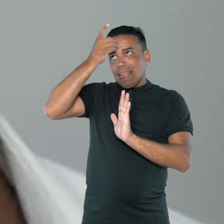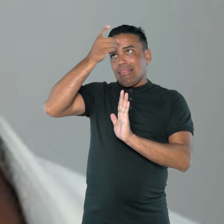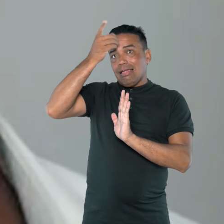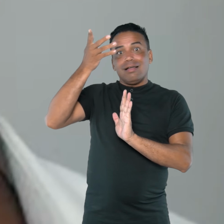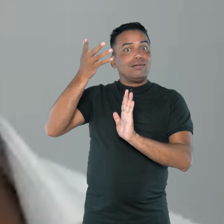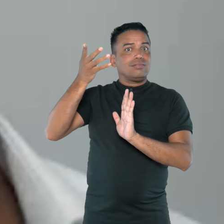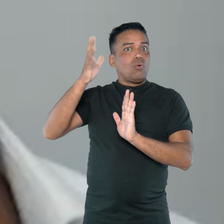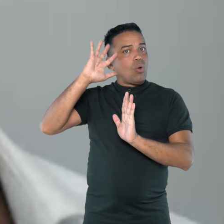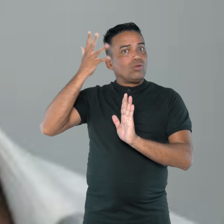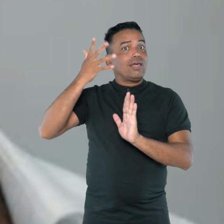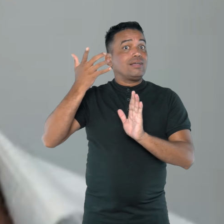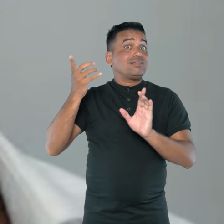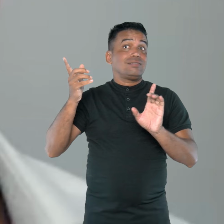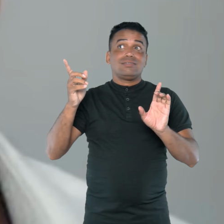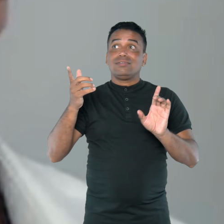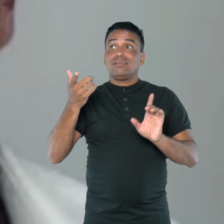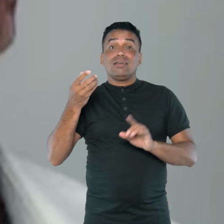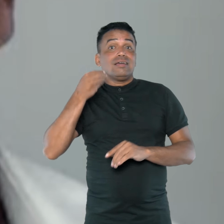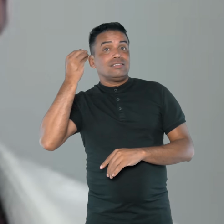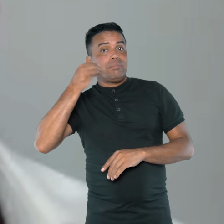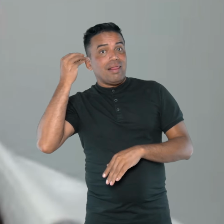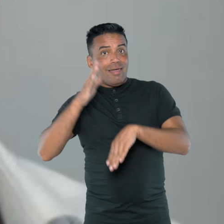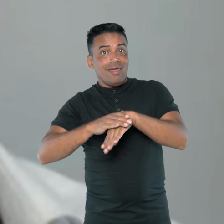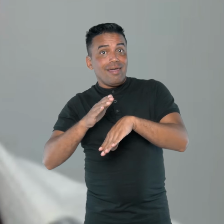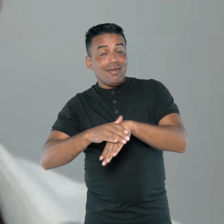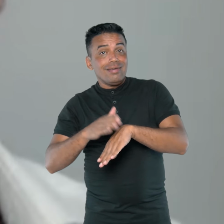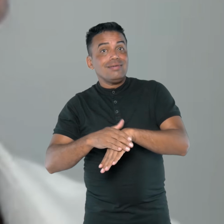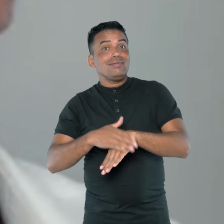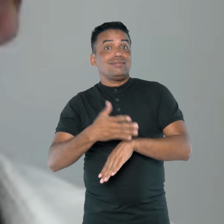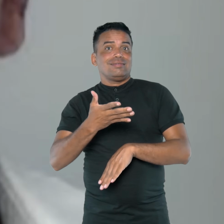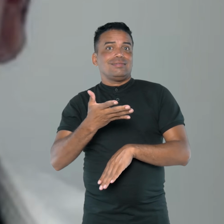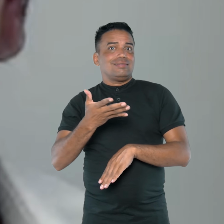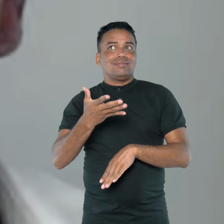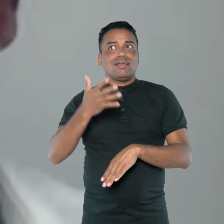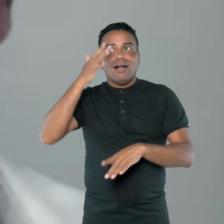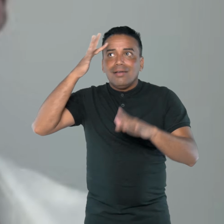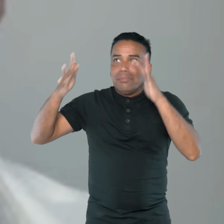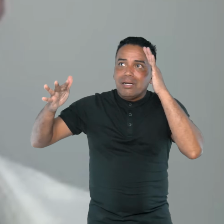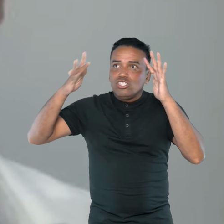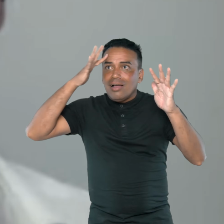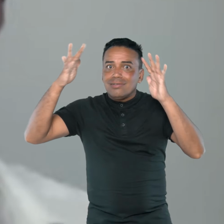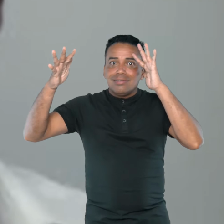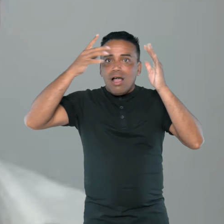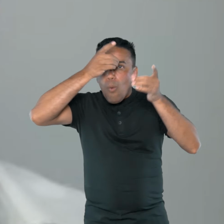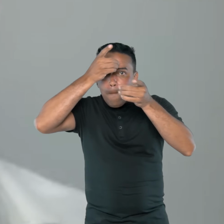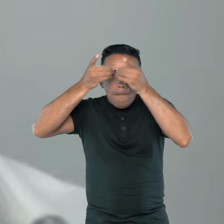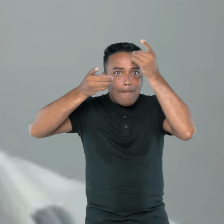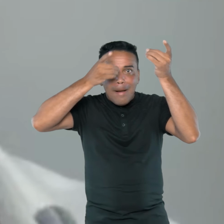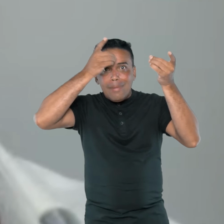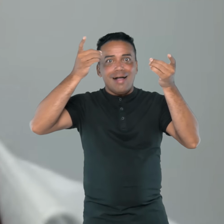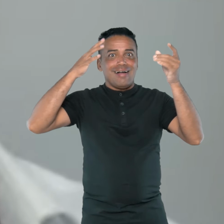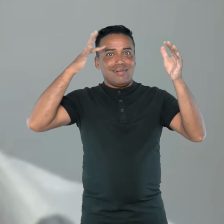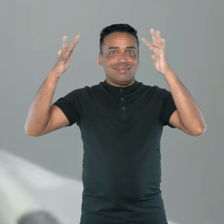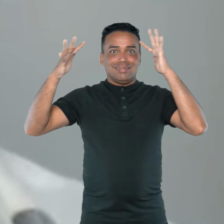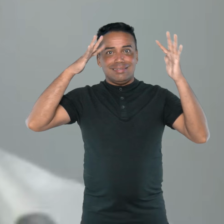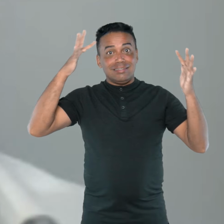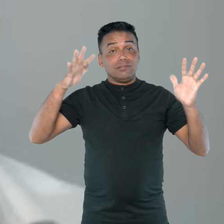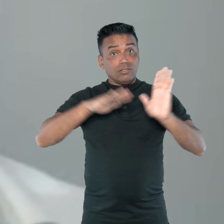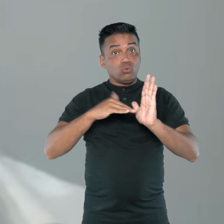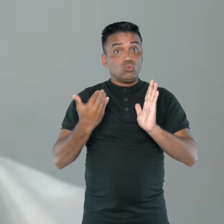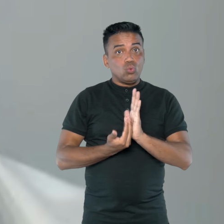outra ordem, pela experiência do vivido, pela experiência do imaginário, do inventado, né? Onde todas